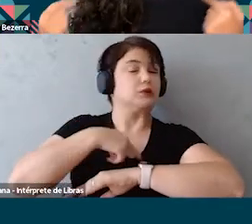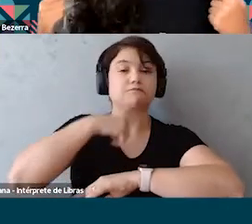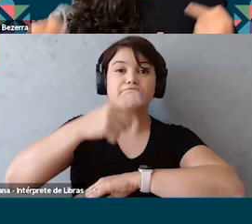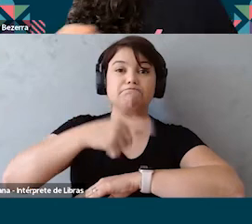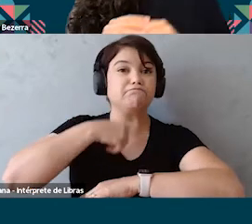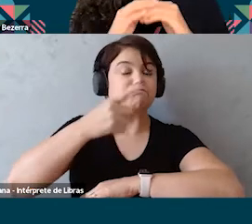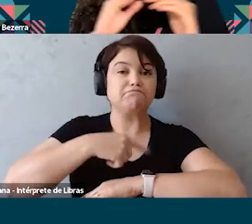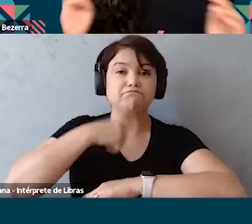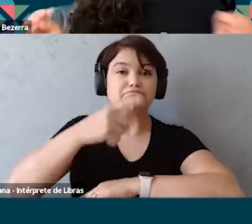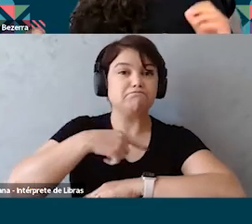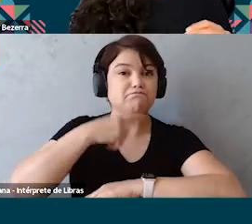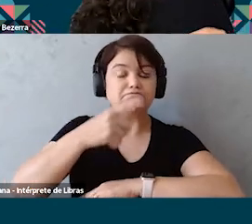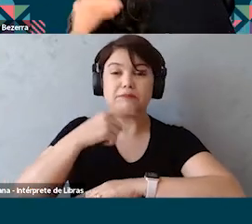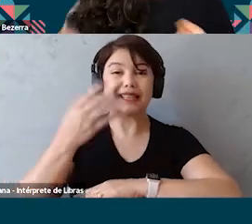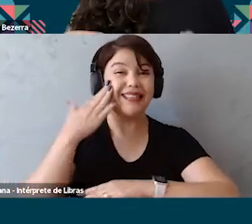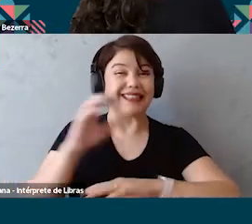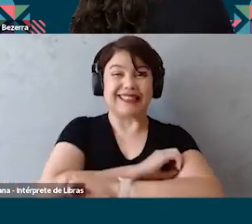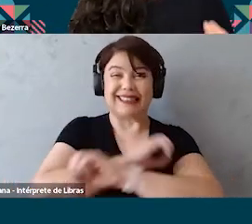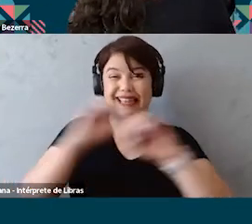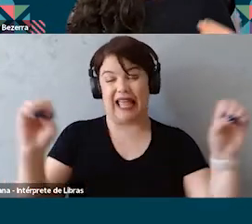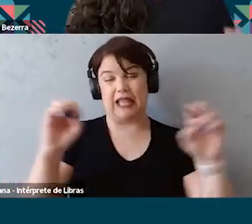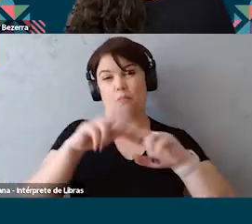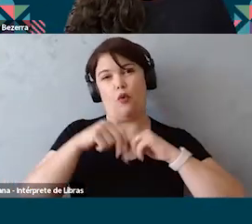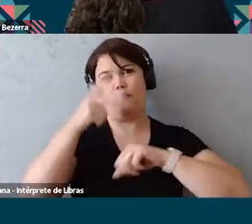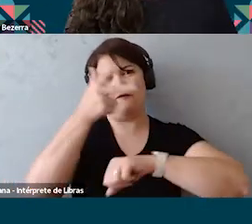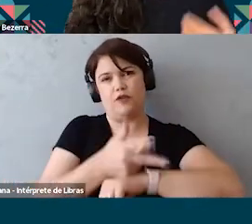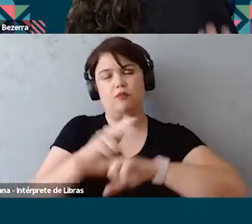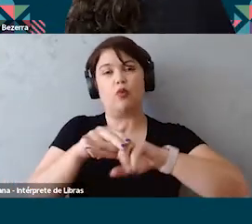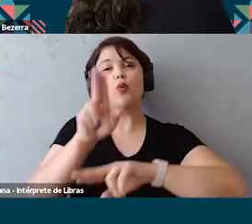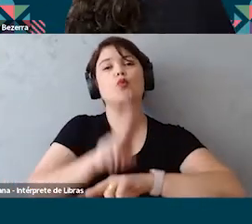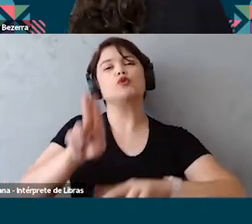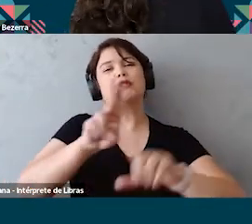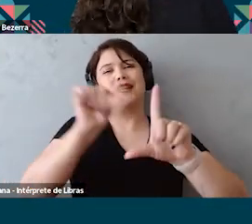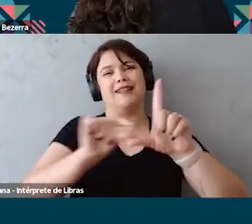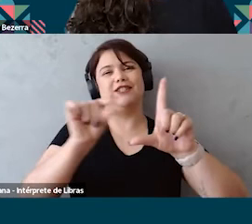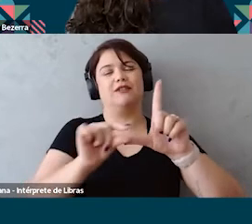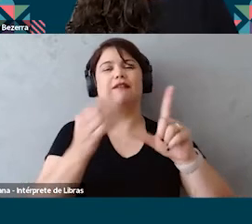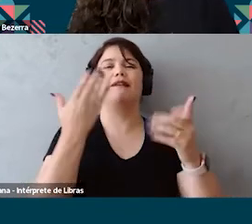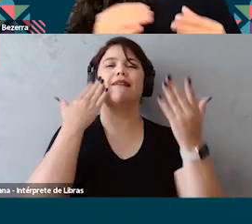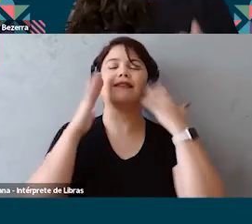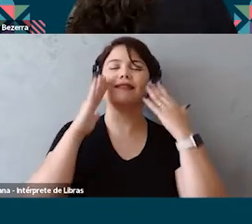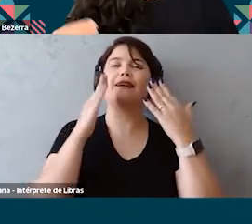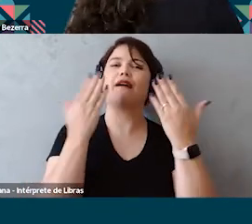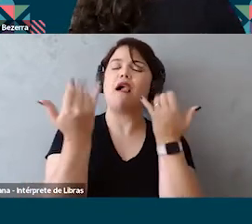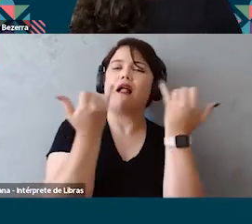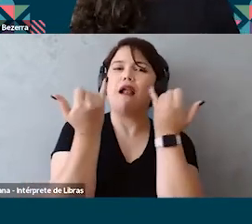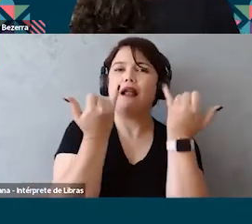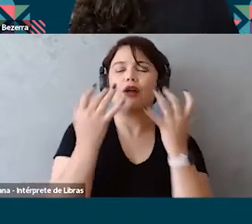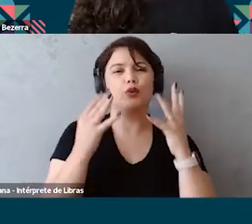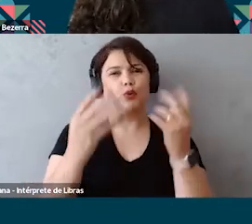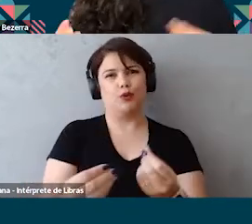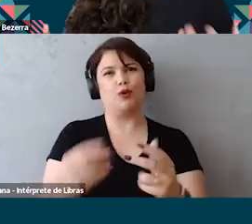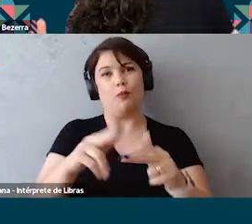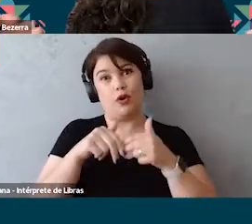ela não consegue escutar absolutamente nada, nem entender nada que o vídeo está falando. E aí ela utiliza a legenda para também ter acesso